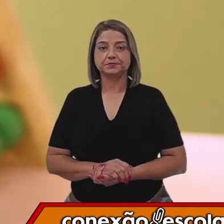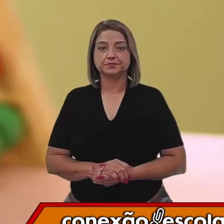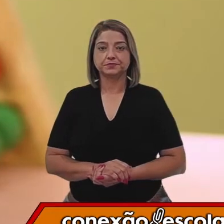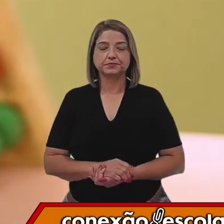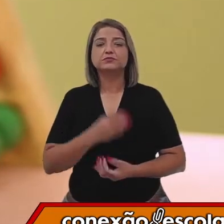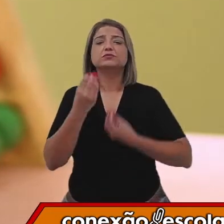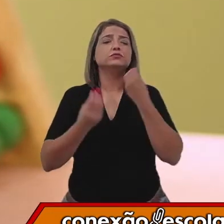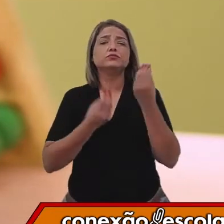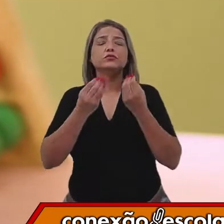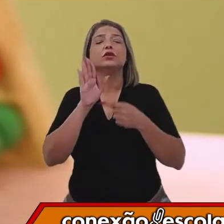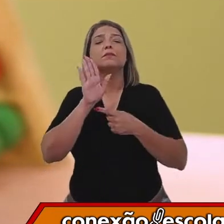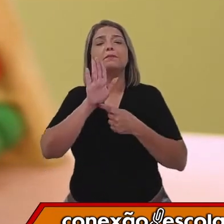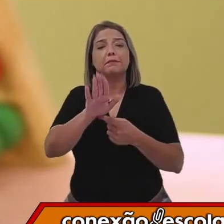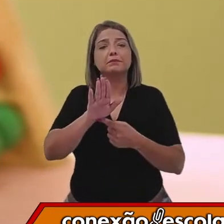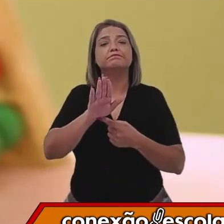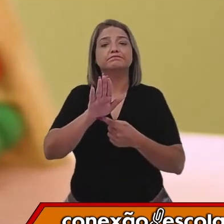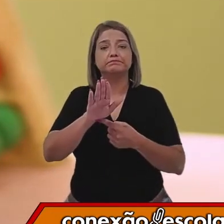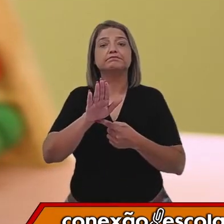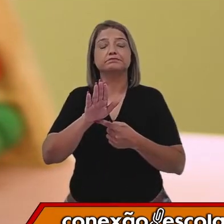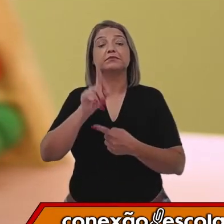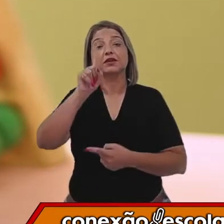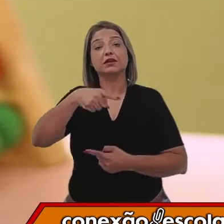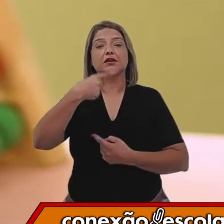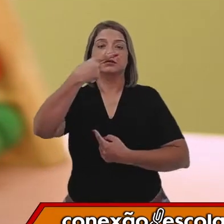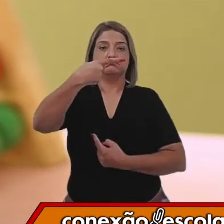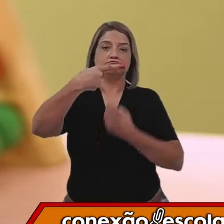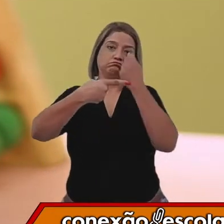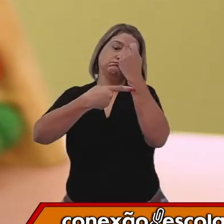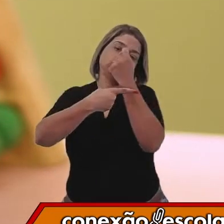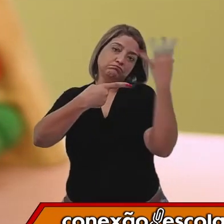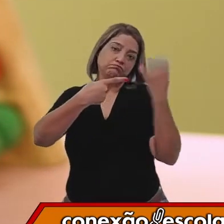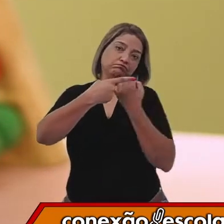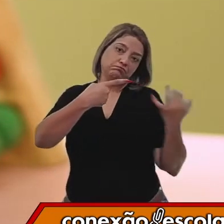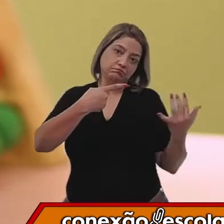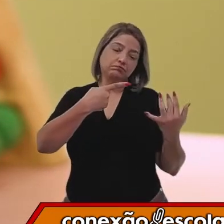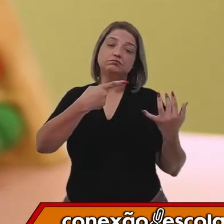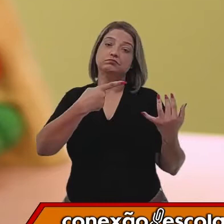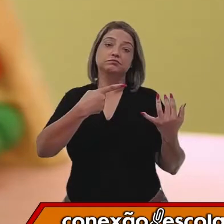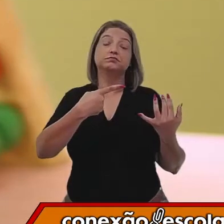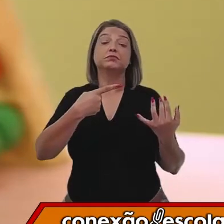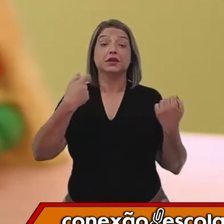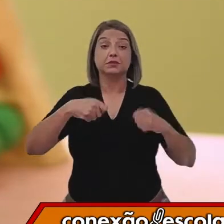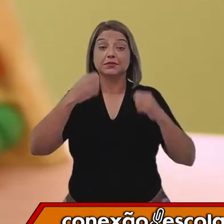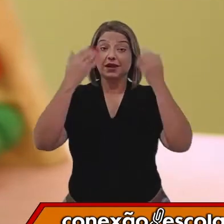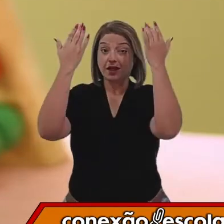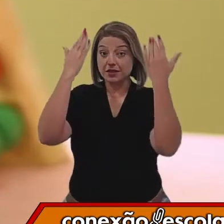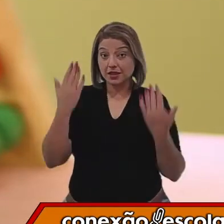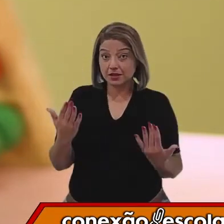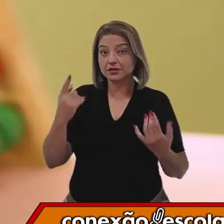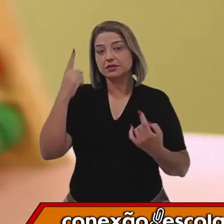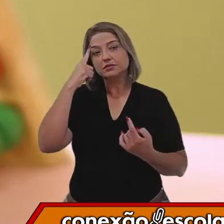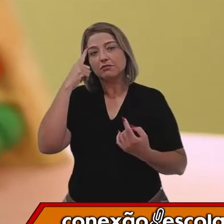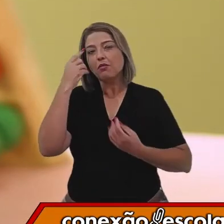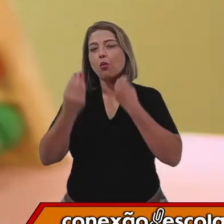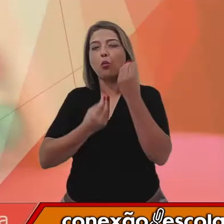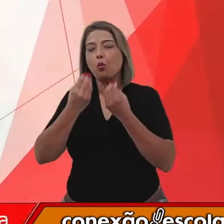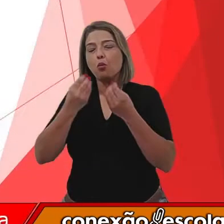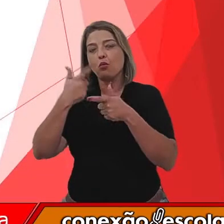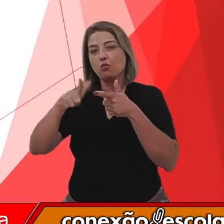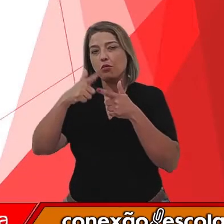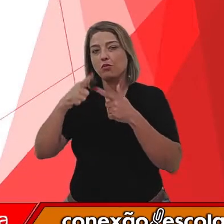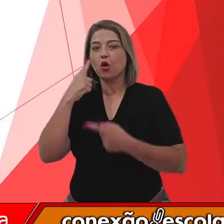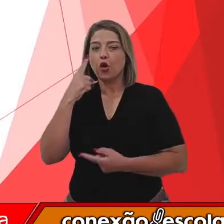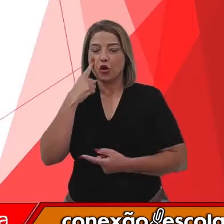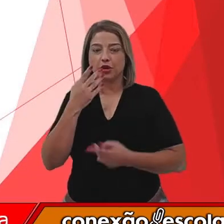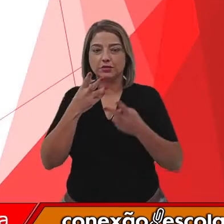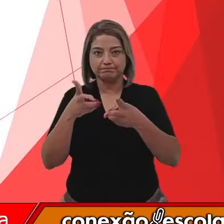Como que a gente representa uma fração? Para isso, nós vamos analisar uma situação-problema.